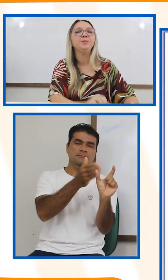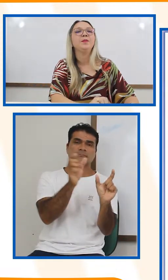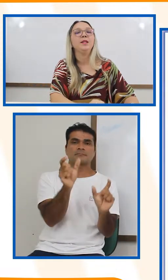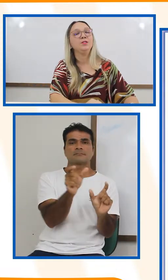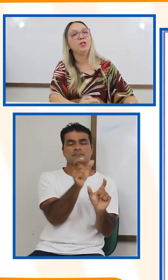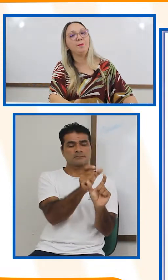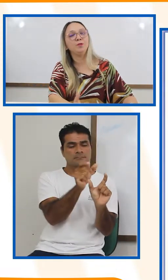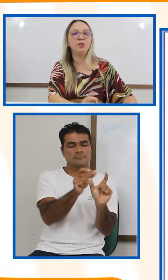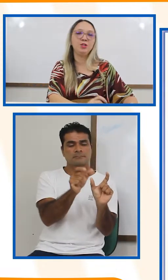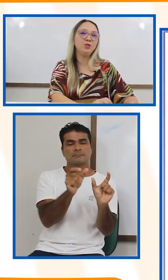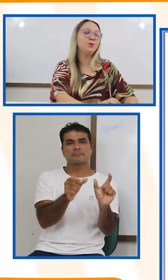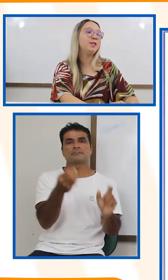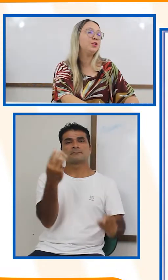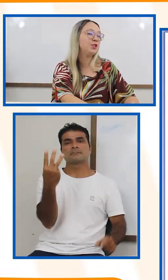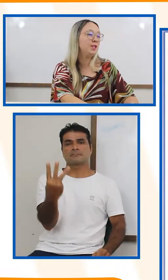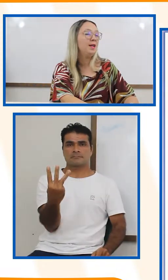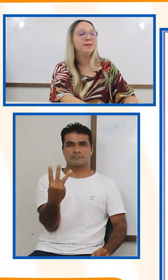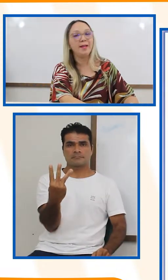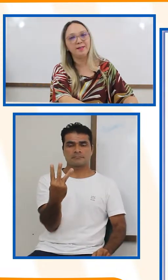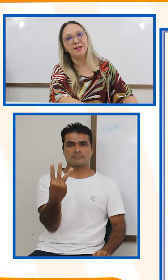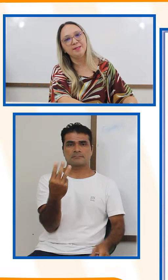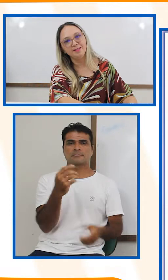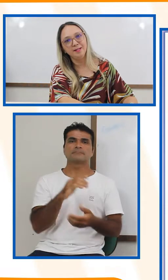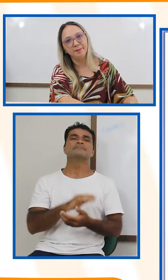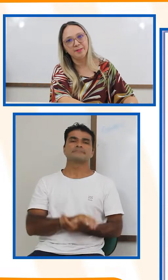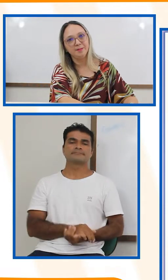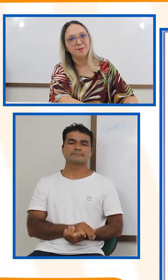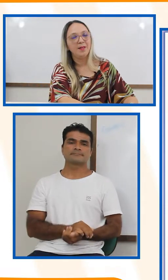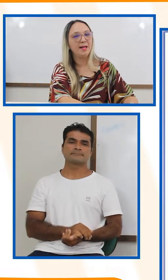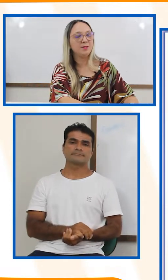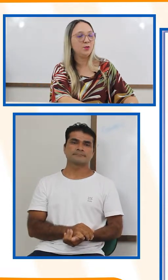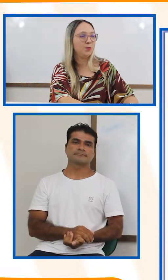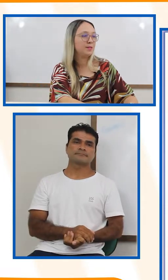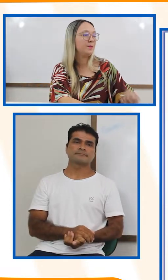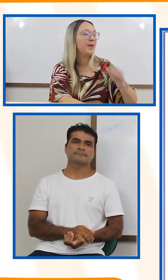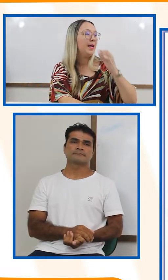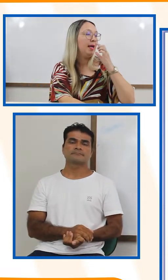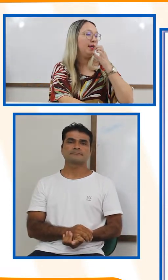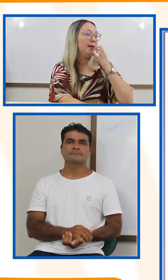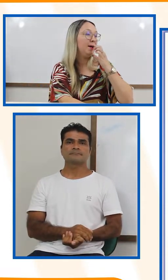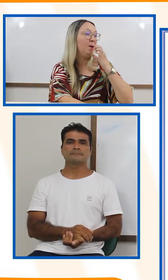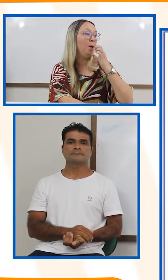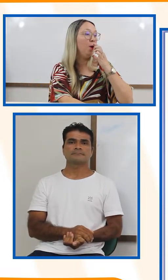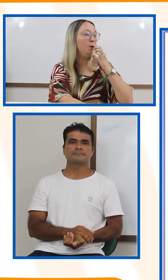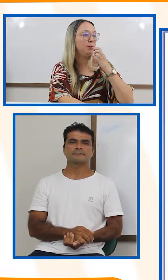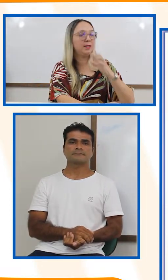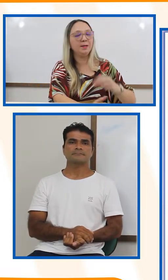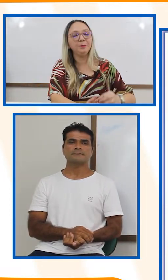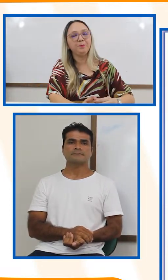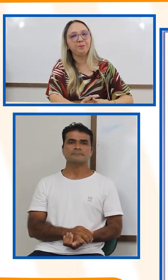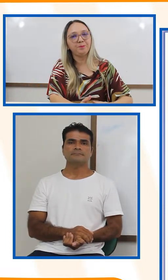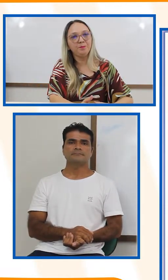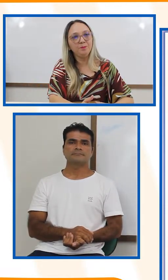bom? Jabuti e juriti tem três sílabas, as duas.